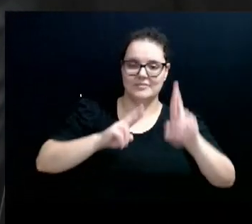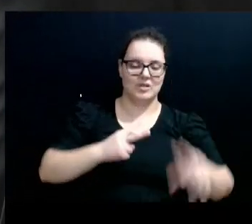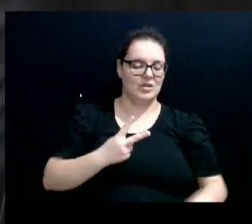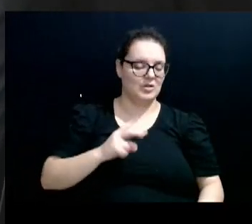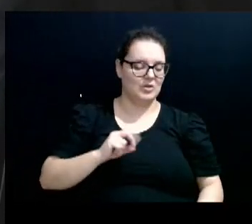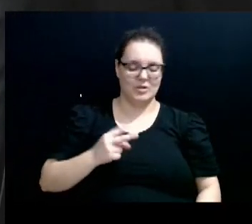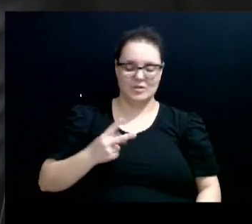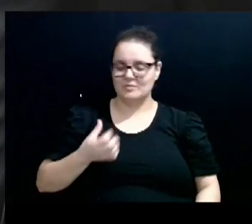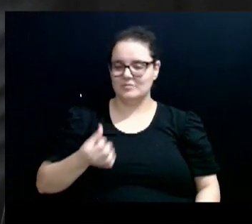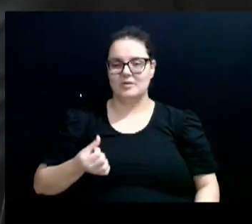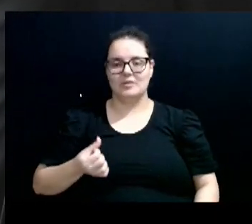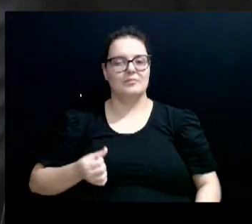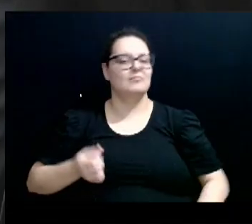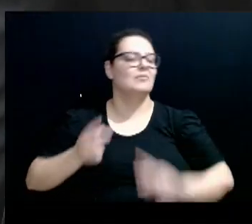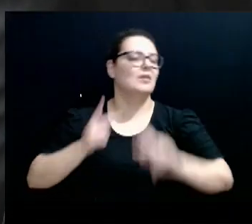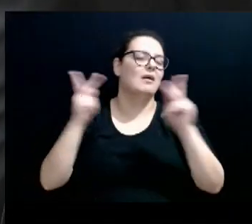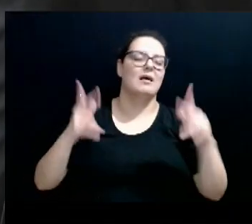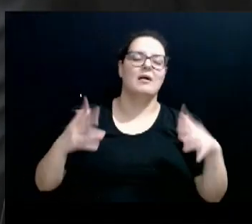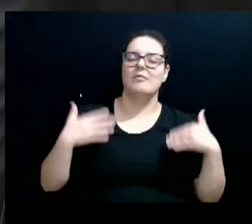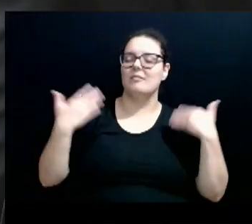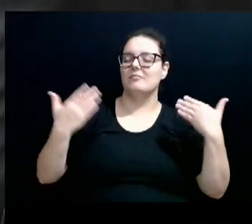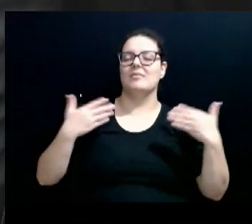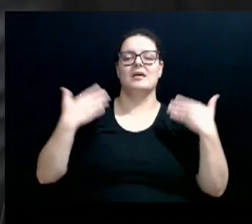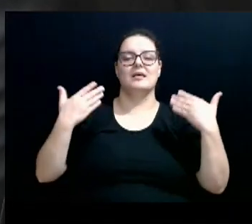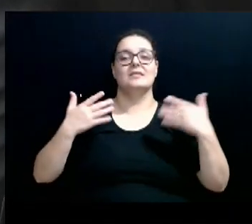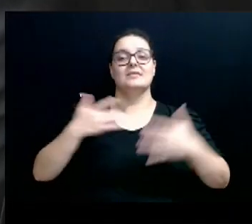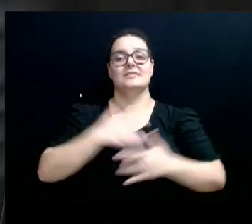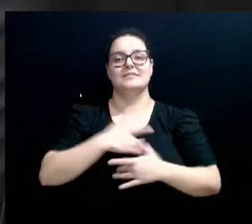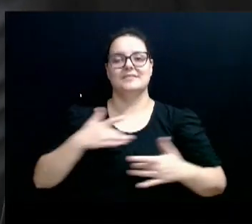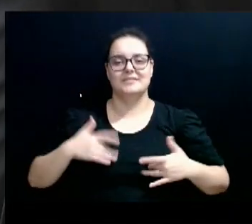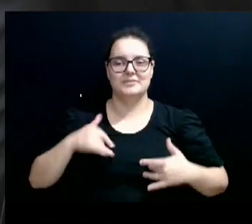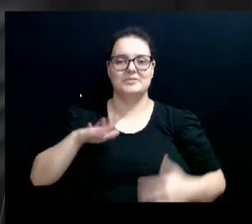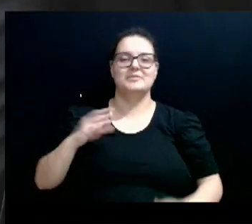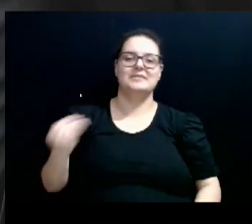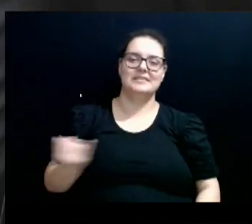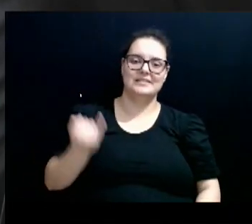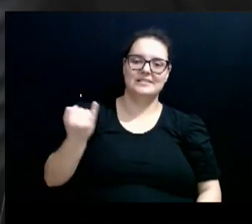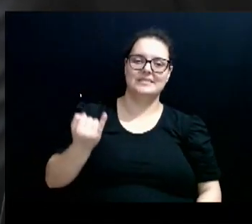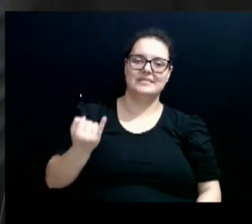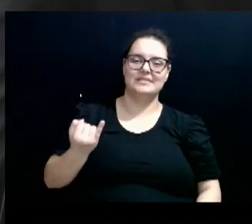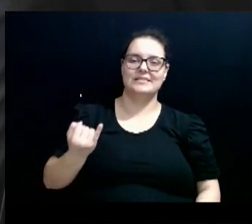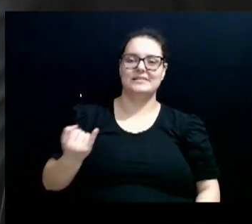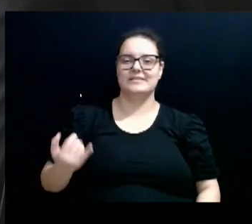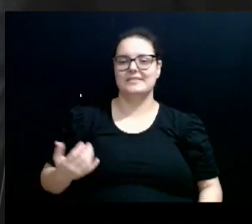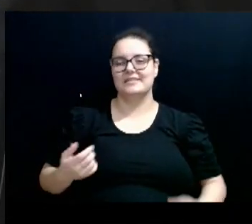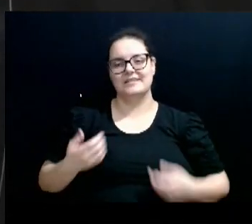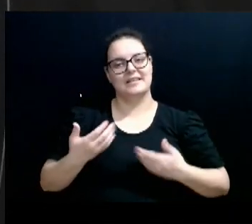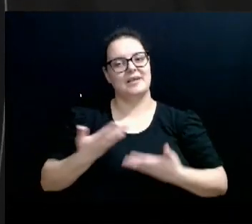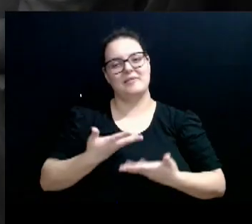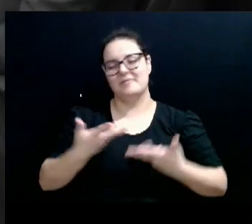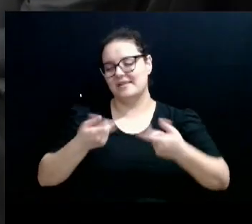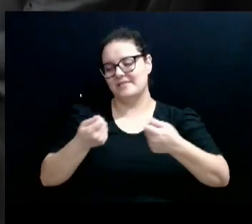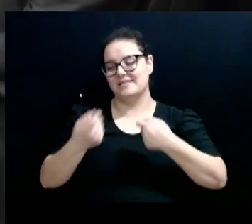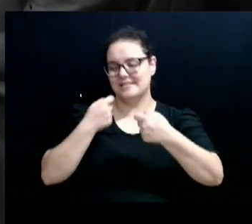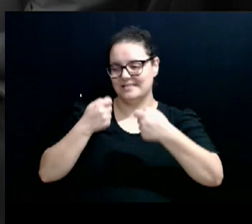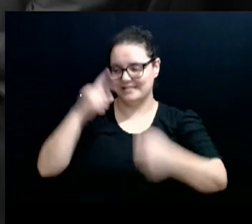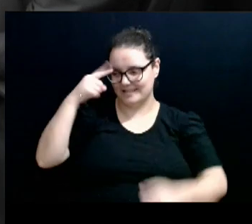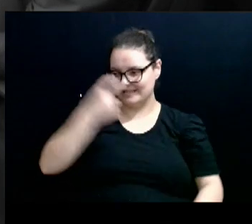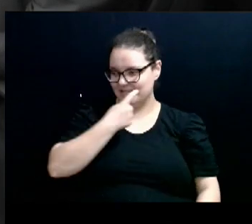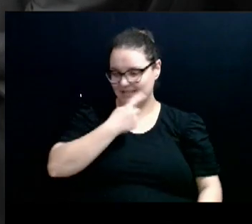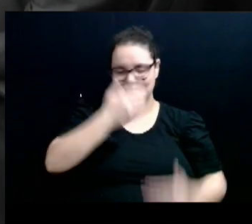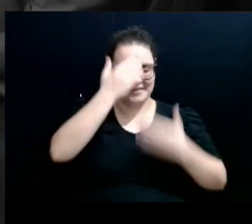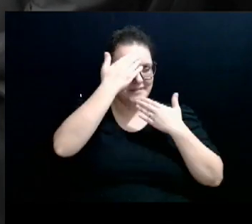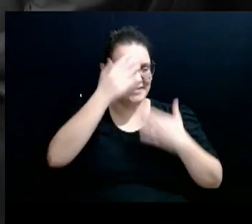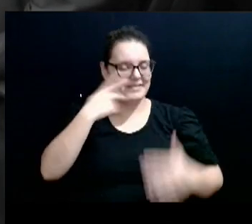de paz, de alegria, de saúde, que é o mais importante, e é uma delícia ser entrevistado por você. Obrigado, Mirna. Muito obrigada, vereador. A gente também